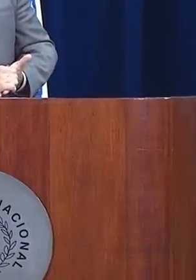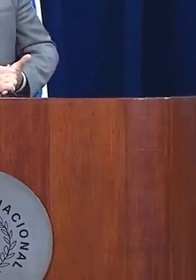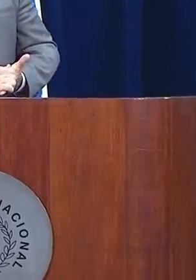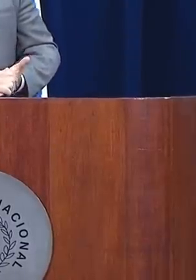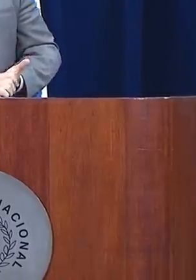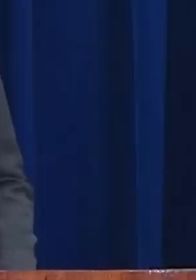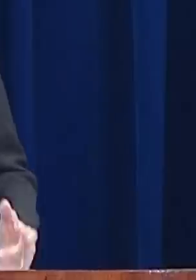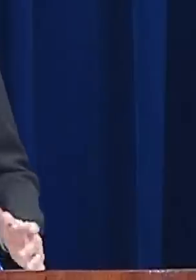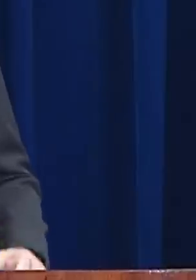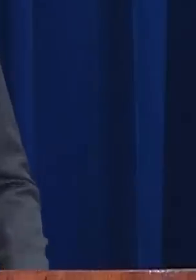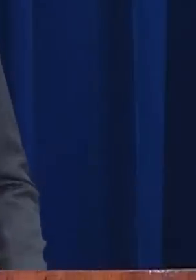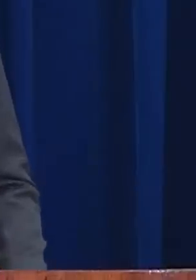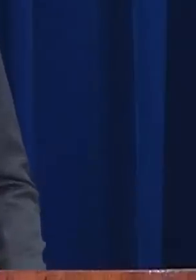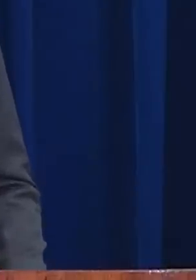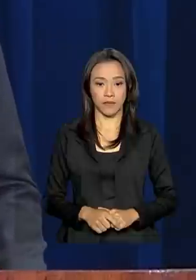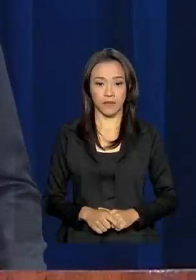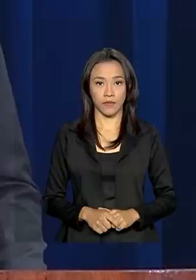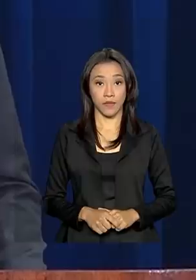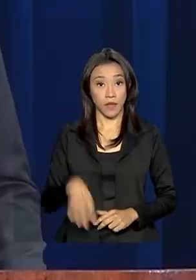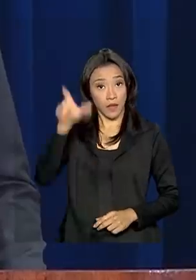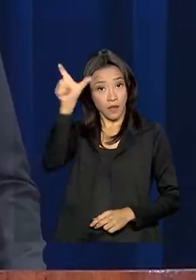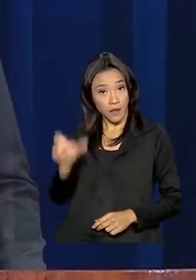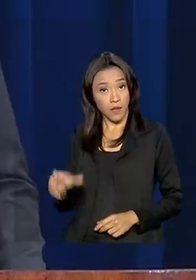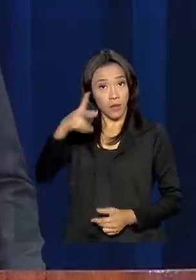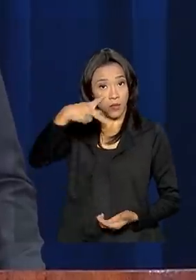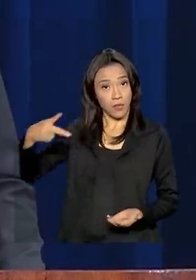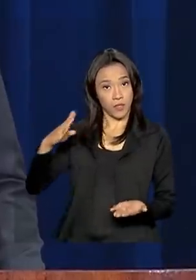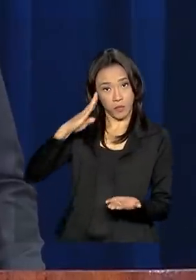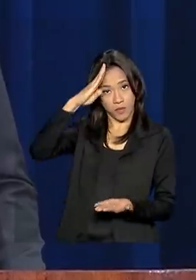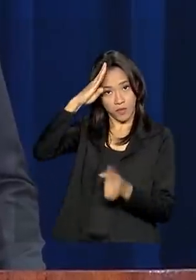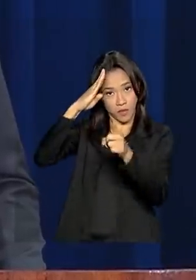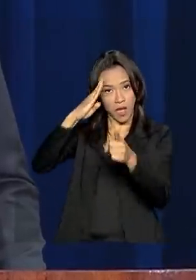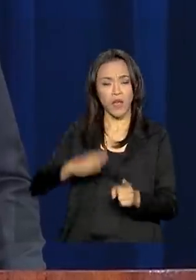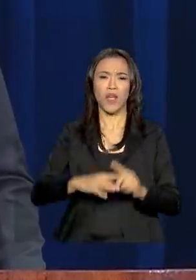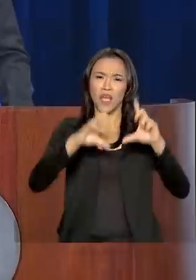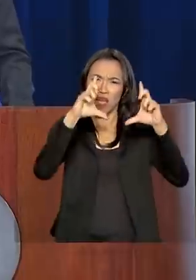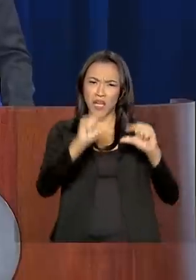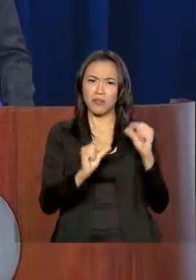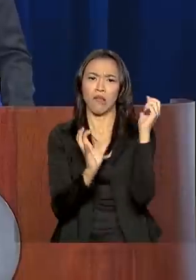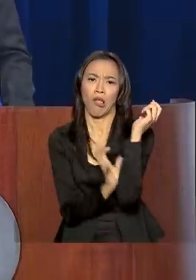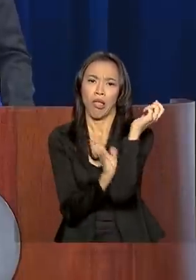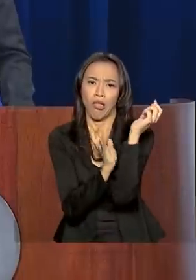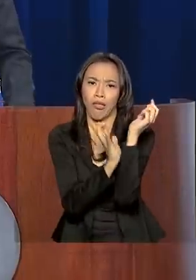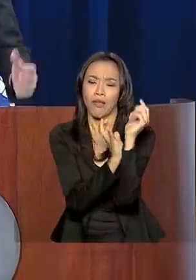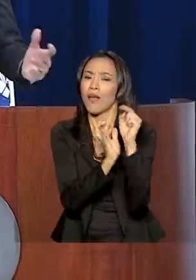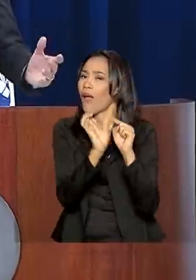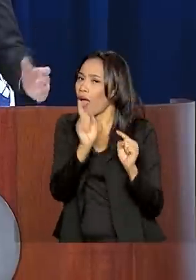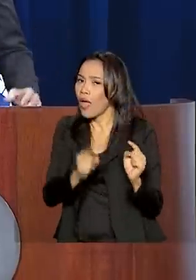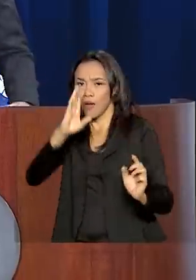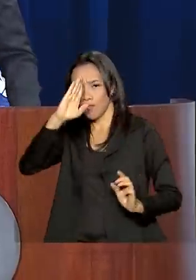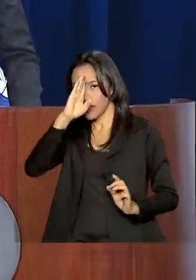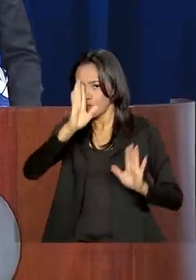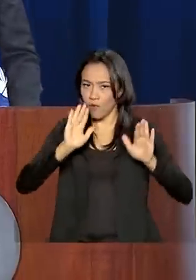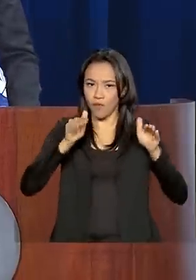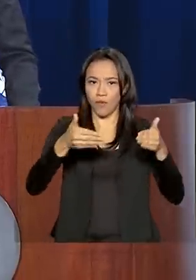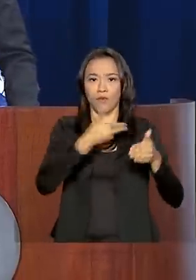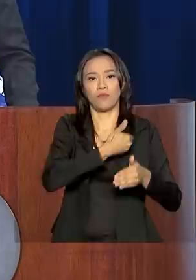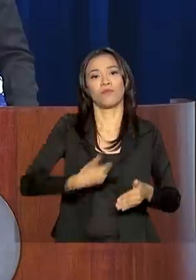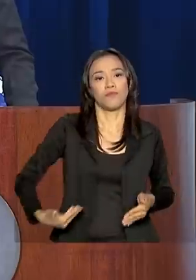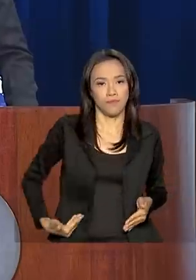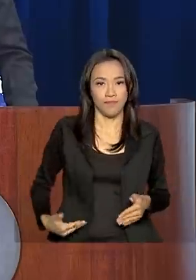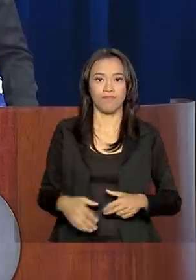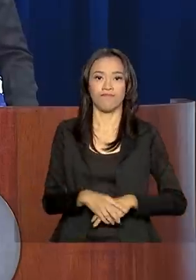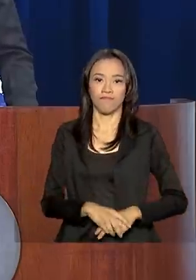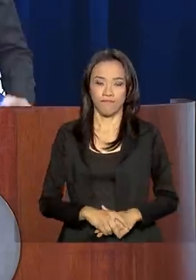deixando o nosso legado. Para o presidente Jair Bolsonaro, a desburocratização é uma das prioridades do governo. Temos